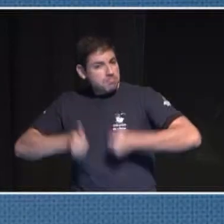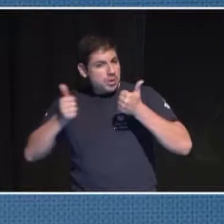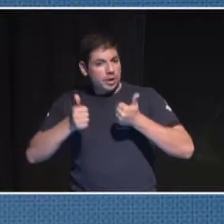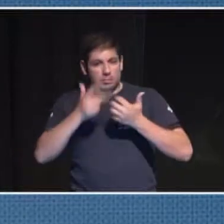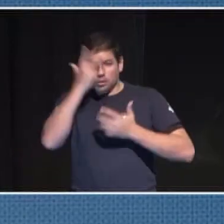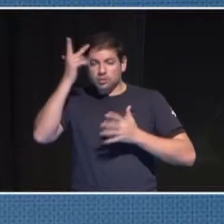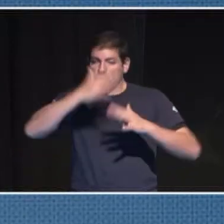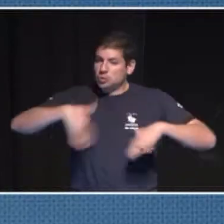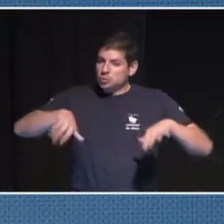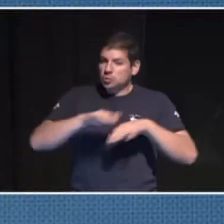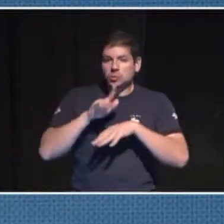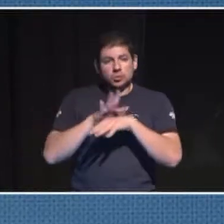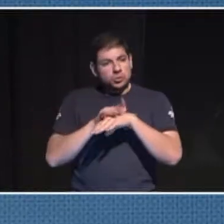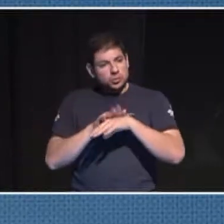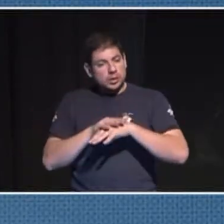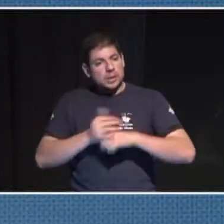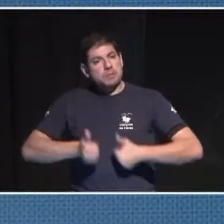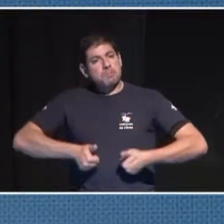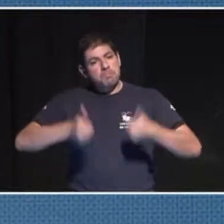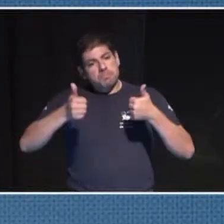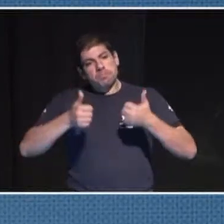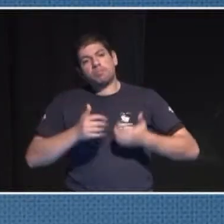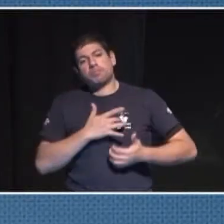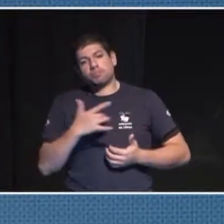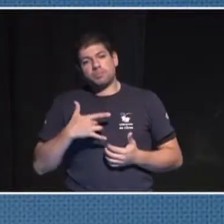os pacientes.